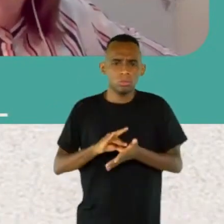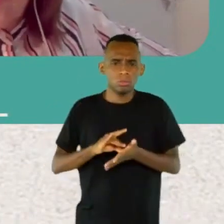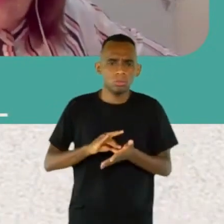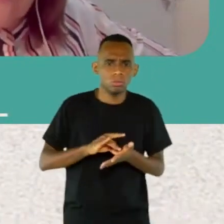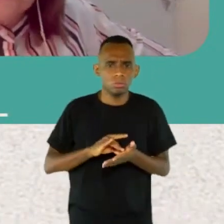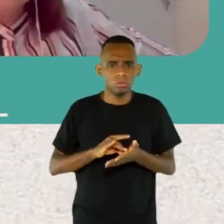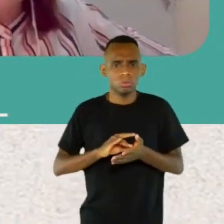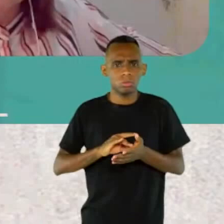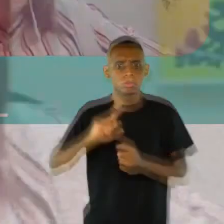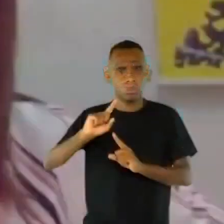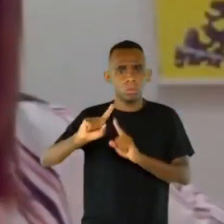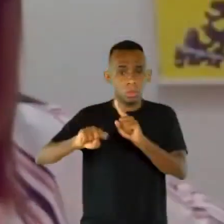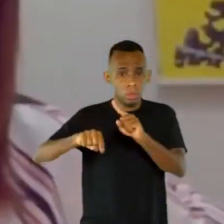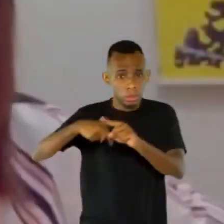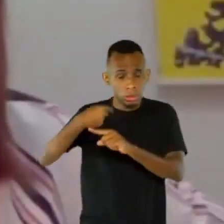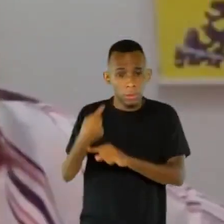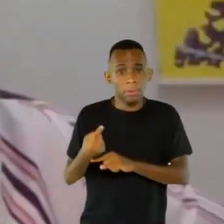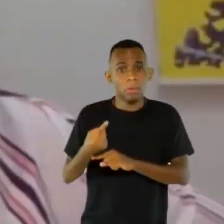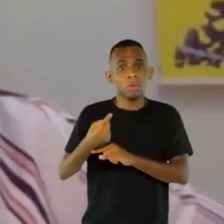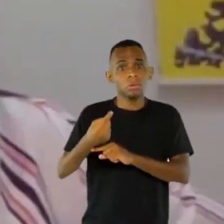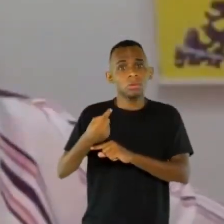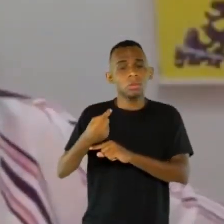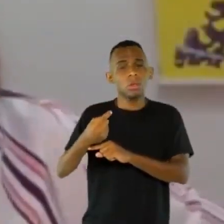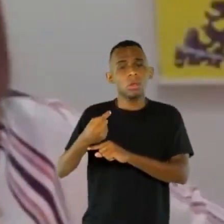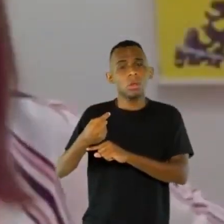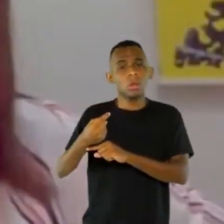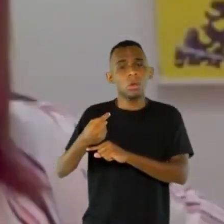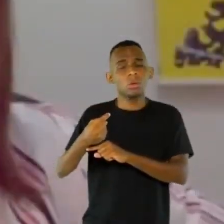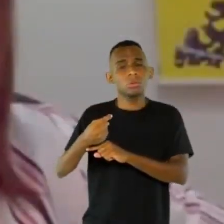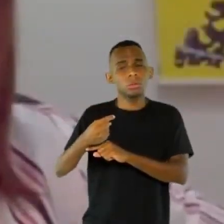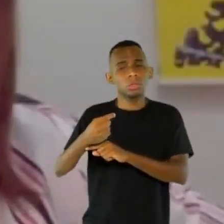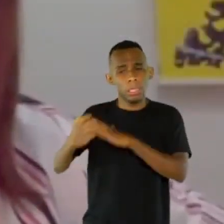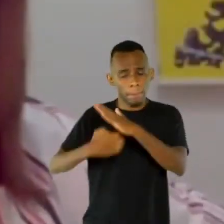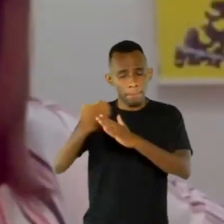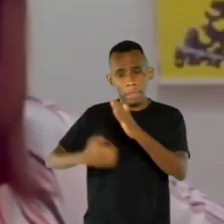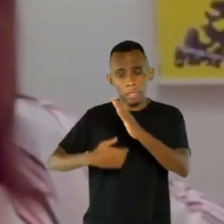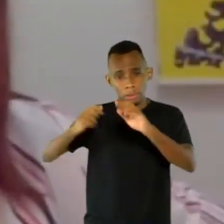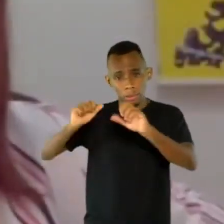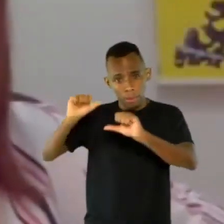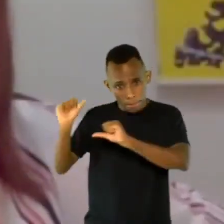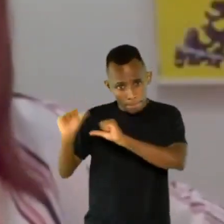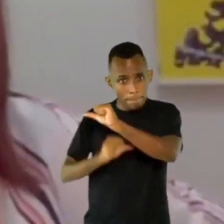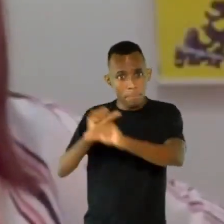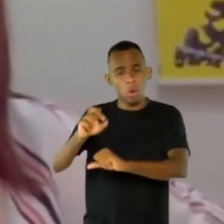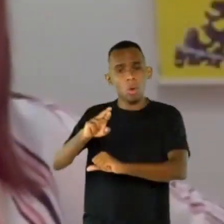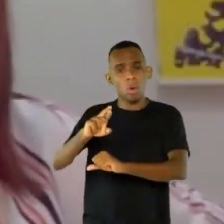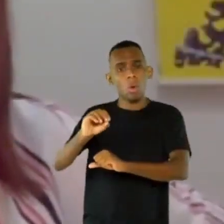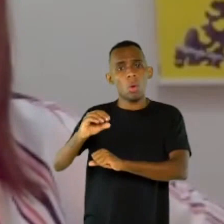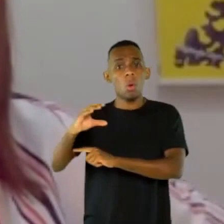eu fui para a Rocco, fiquei 10 anos na Rocco também, a Rocco,